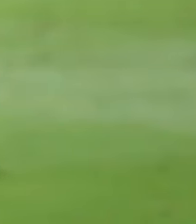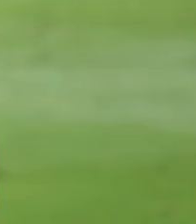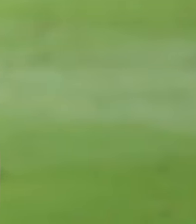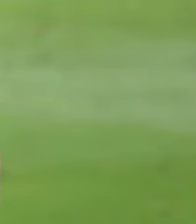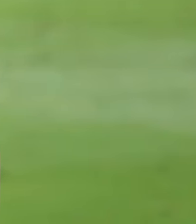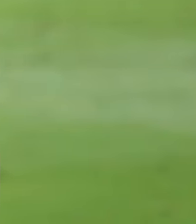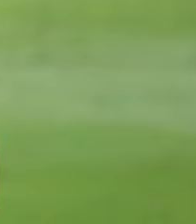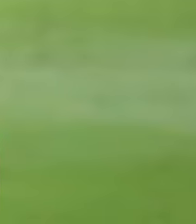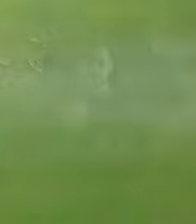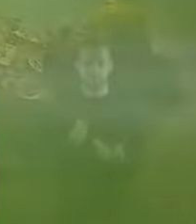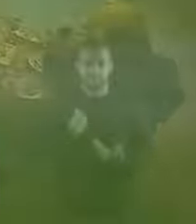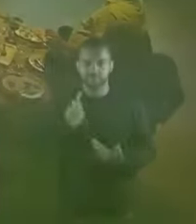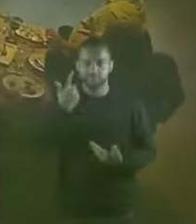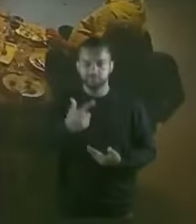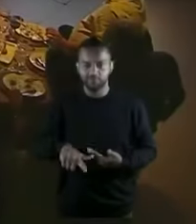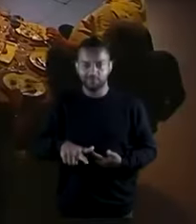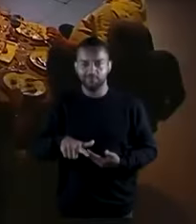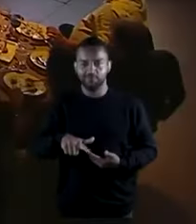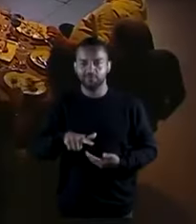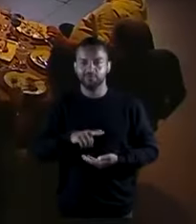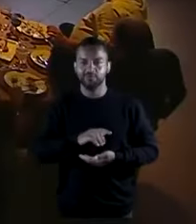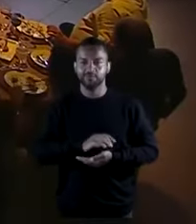estar presente na seleção do Paulistão.